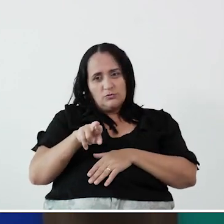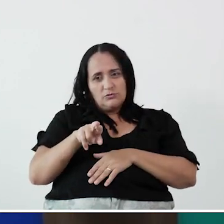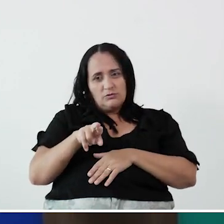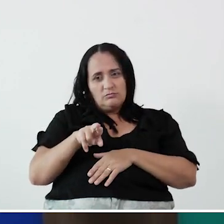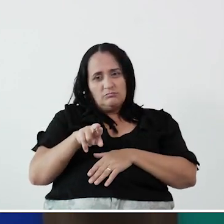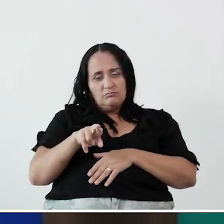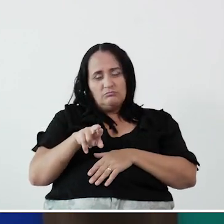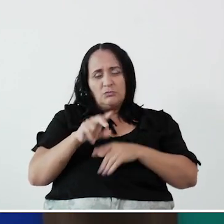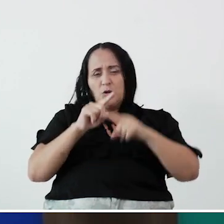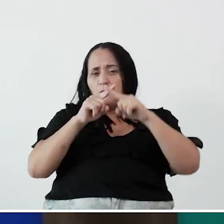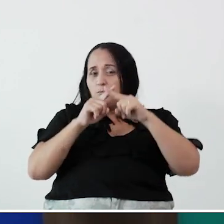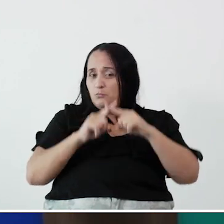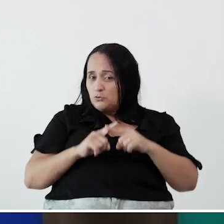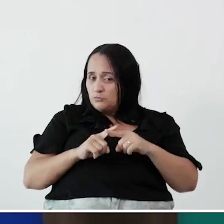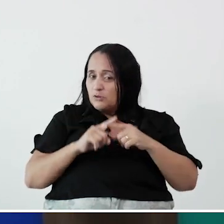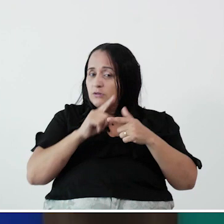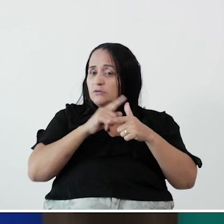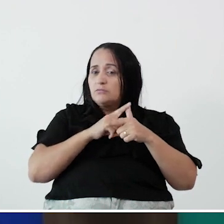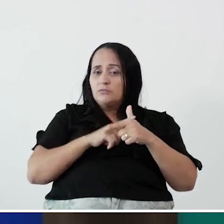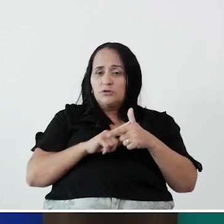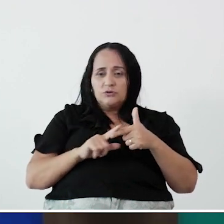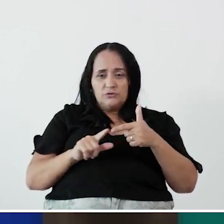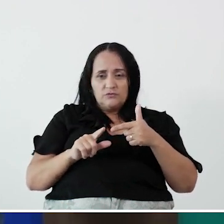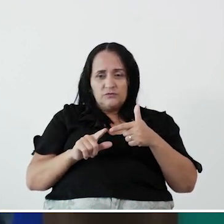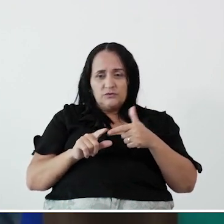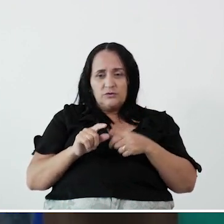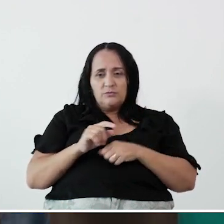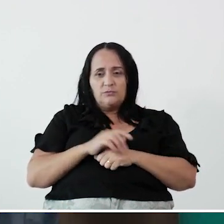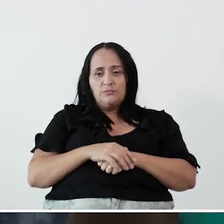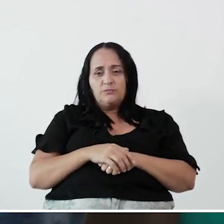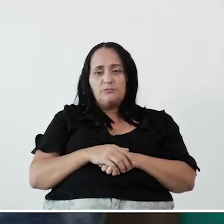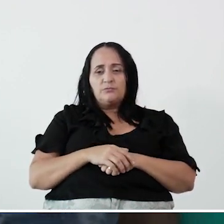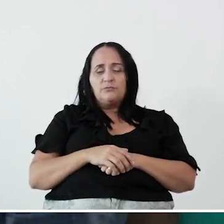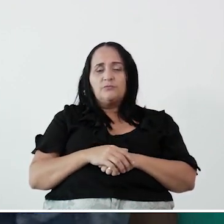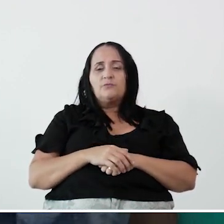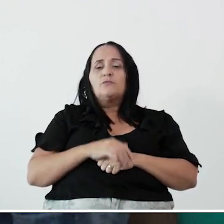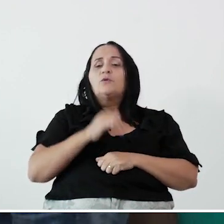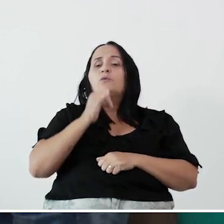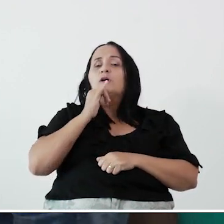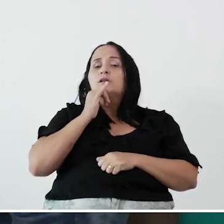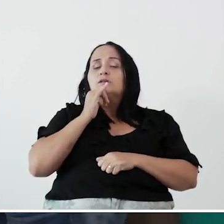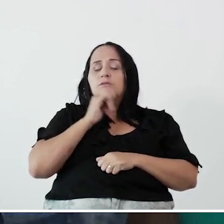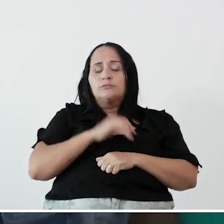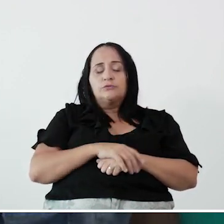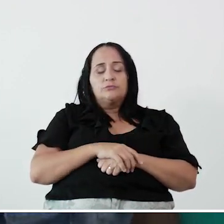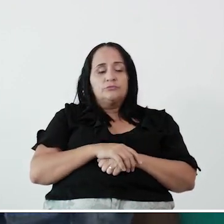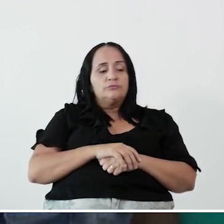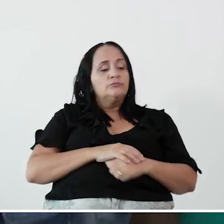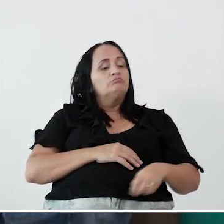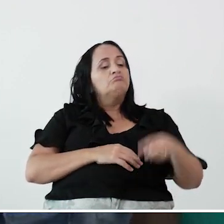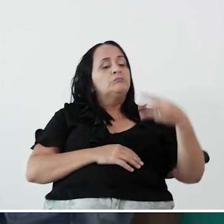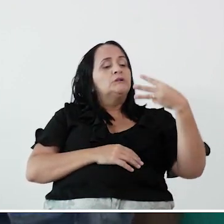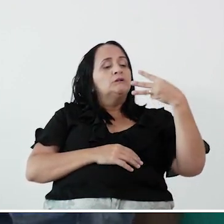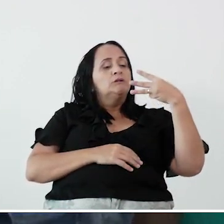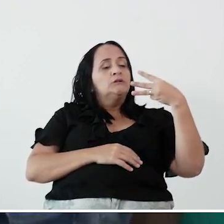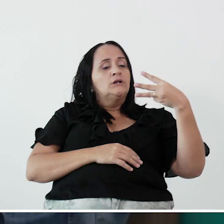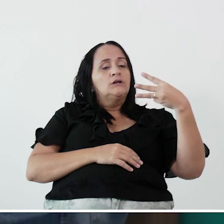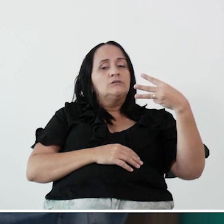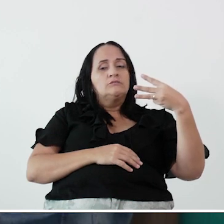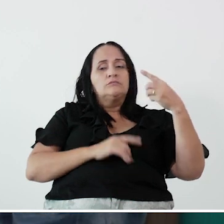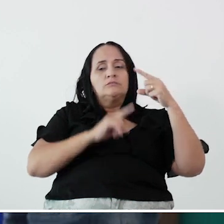para a multiplicação e para a divisão. Veja aqui, por exemplo, 3 positivo multiplicando